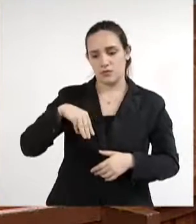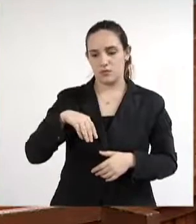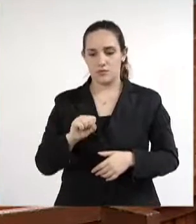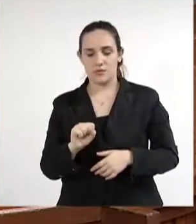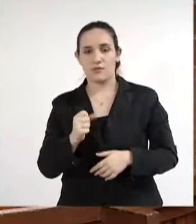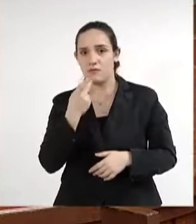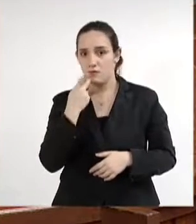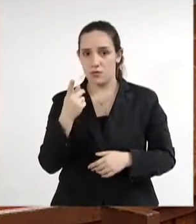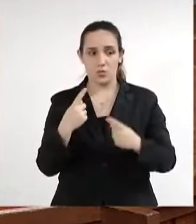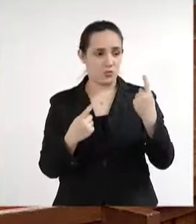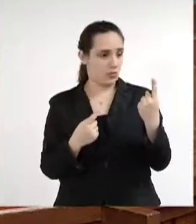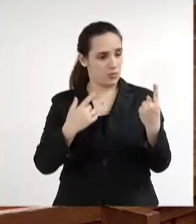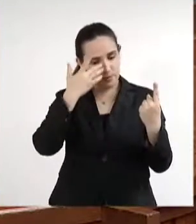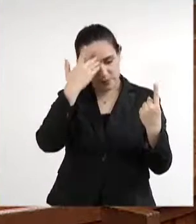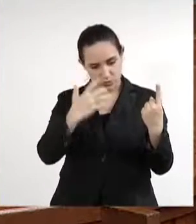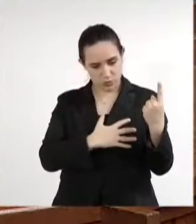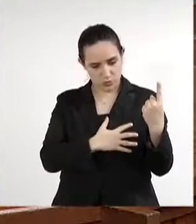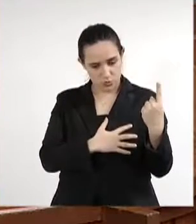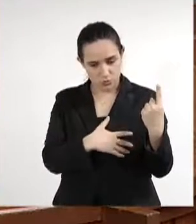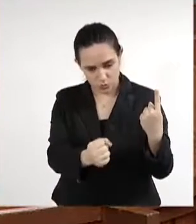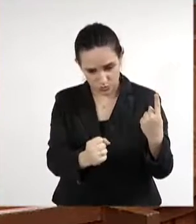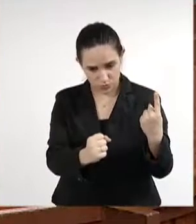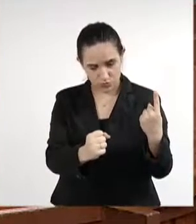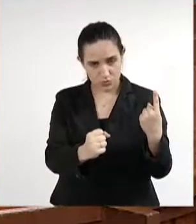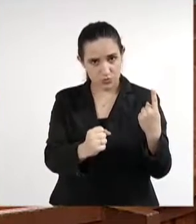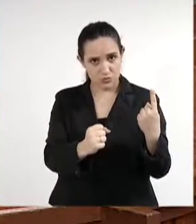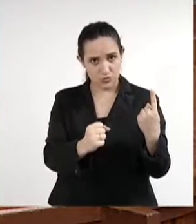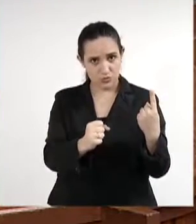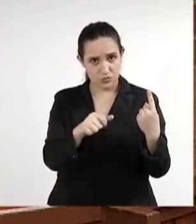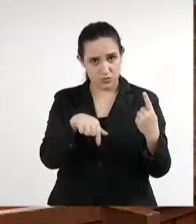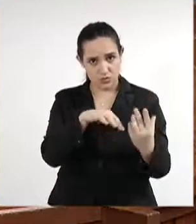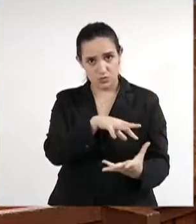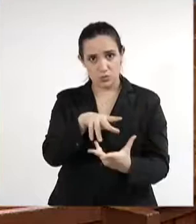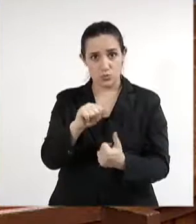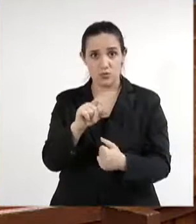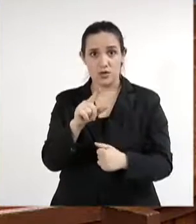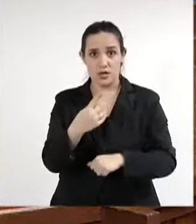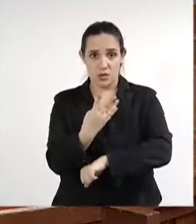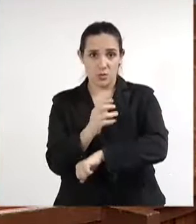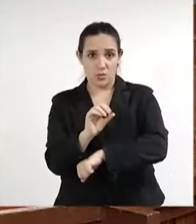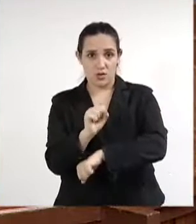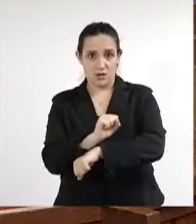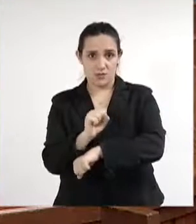que uma pessoa se suicida no mundo a cada 40 segundos.